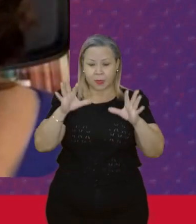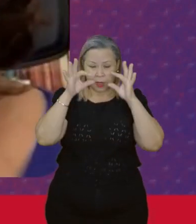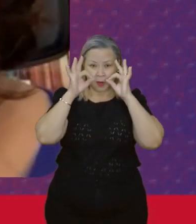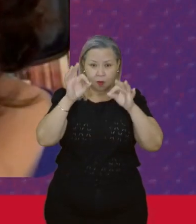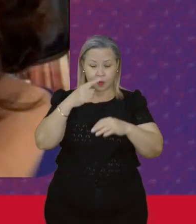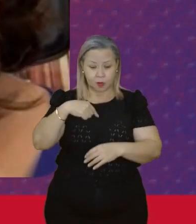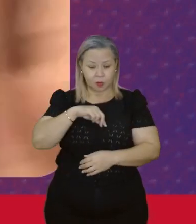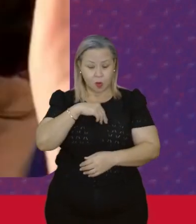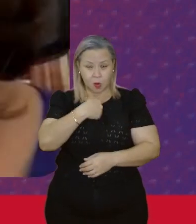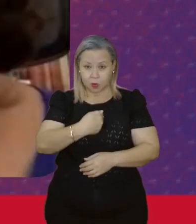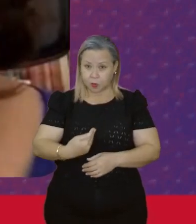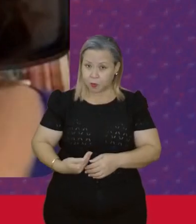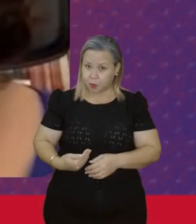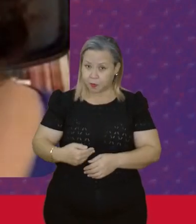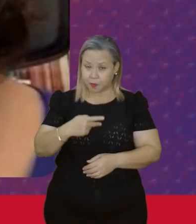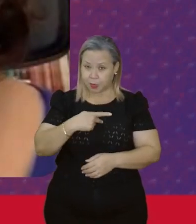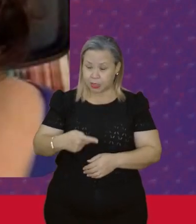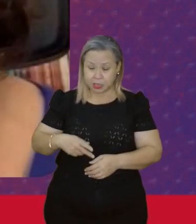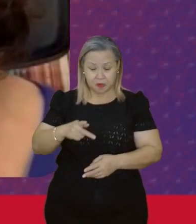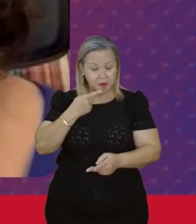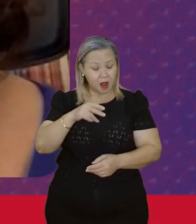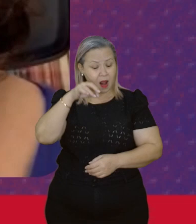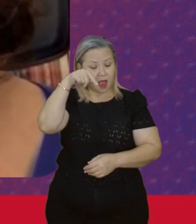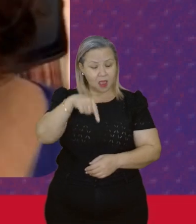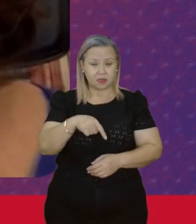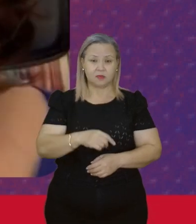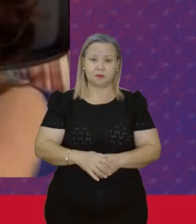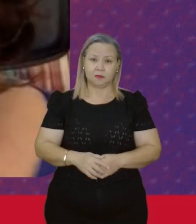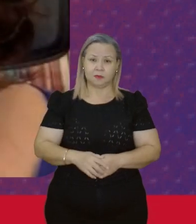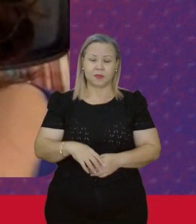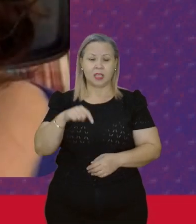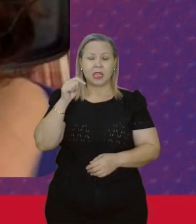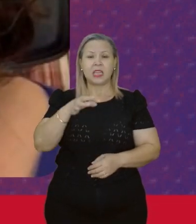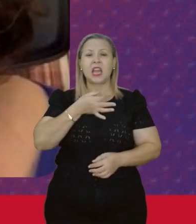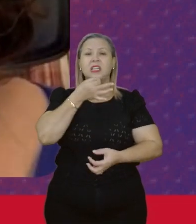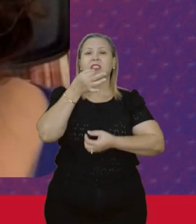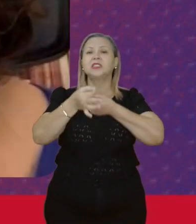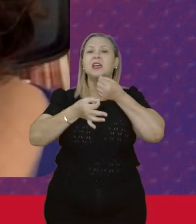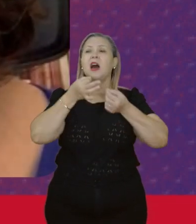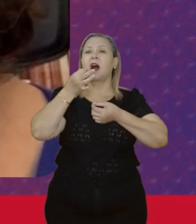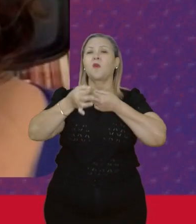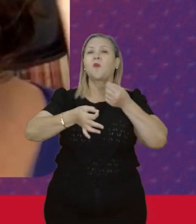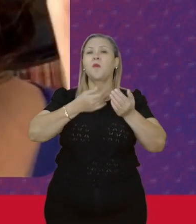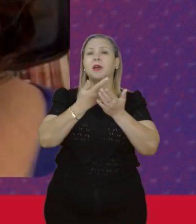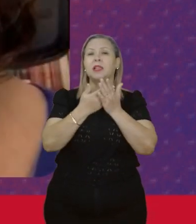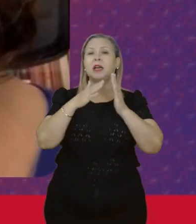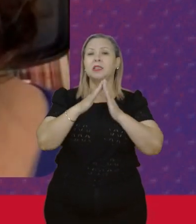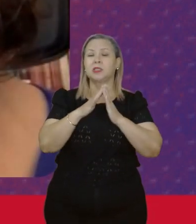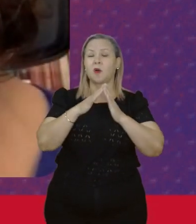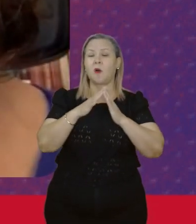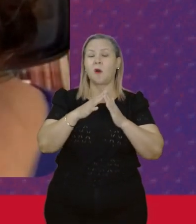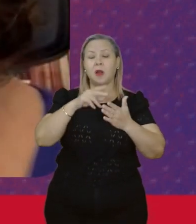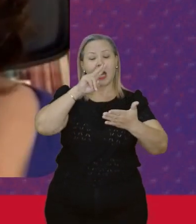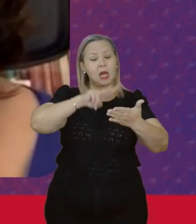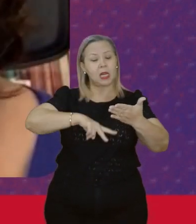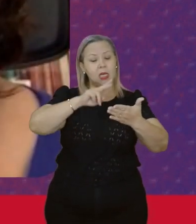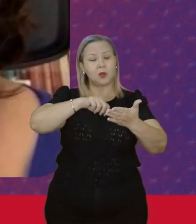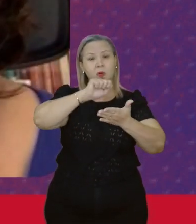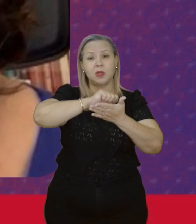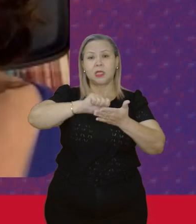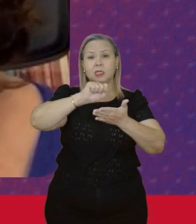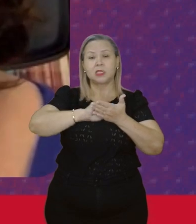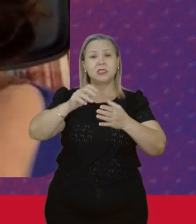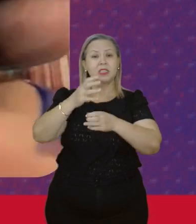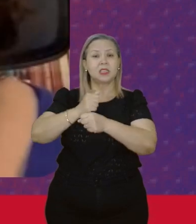presidente fala, é exatamente isso, que este é o momento da escola assegurar leitura, escrita e